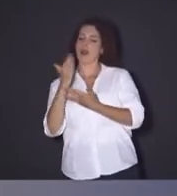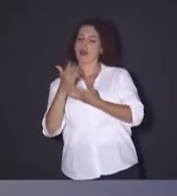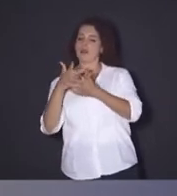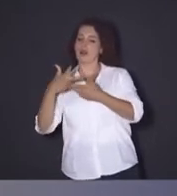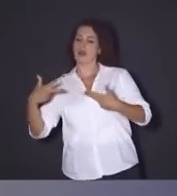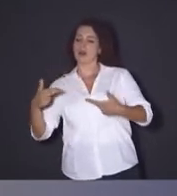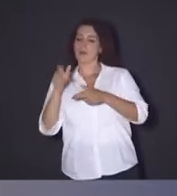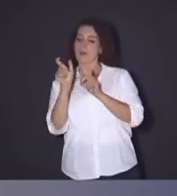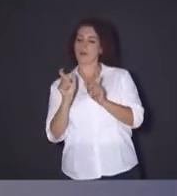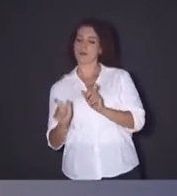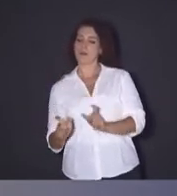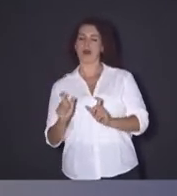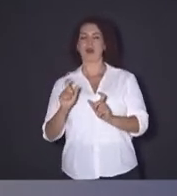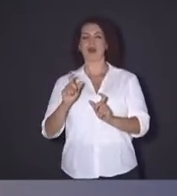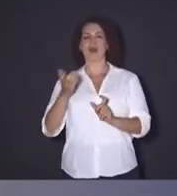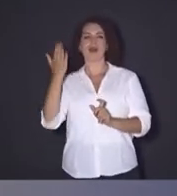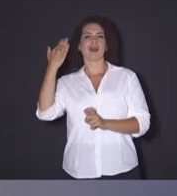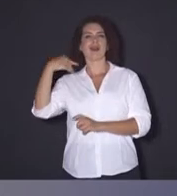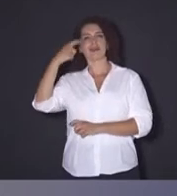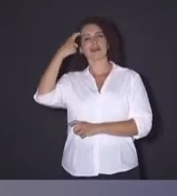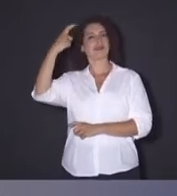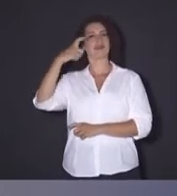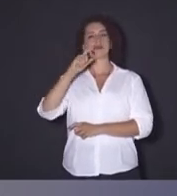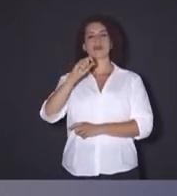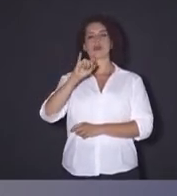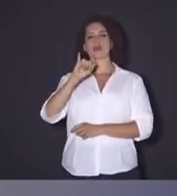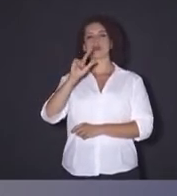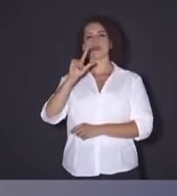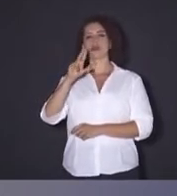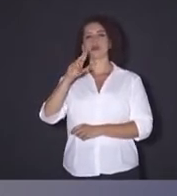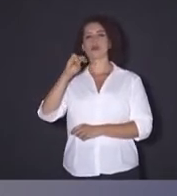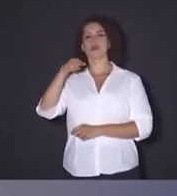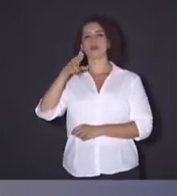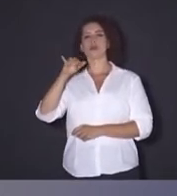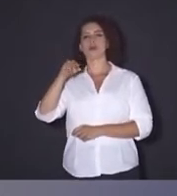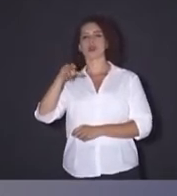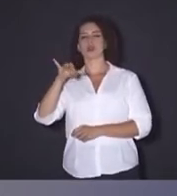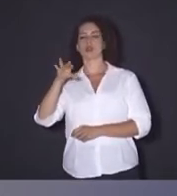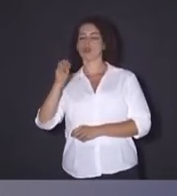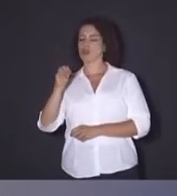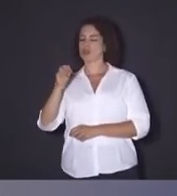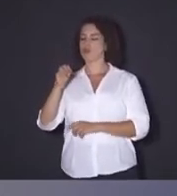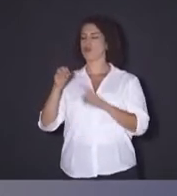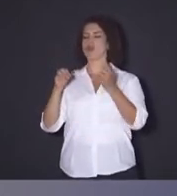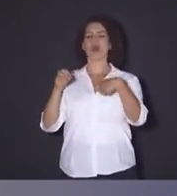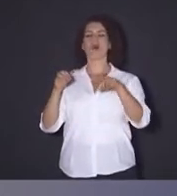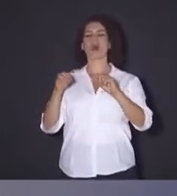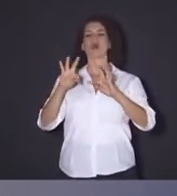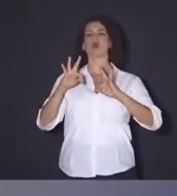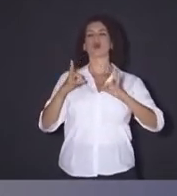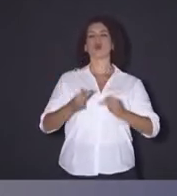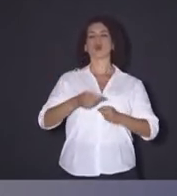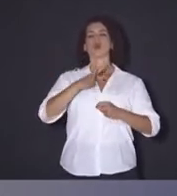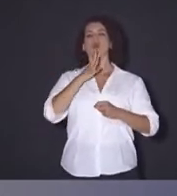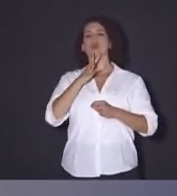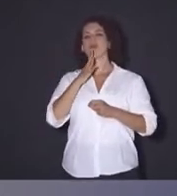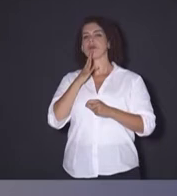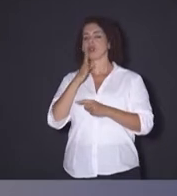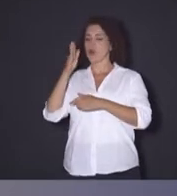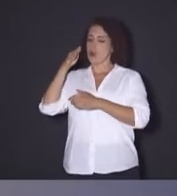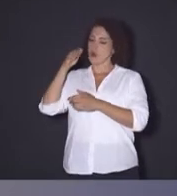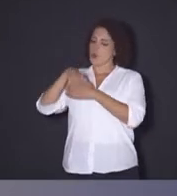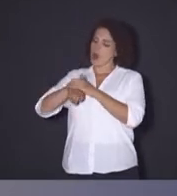carregou muito essa ideia de que seria possível confinar todo o conhecimento a um conjunto de livros, a uma biblioteca, enfim.